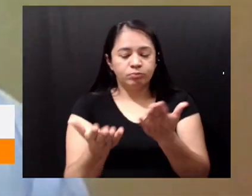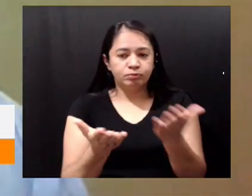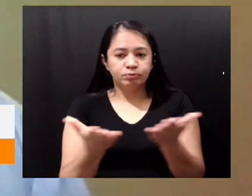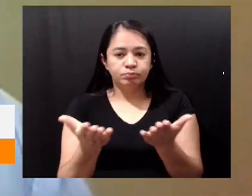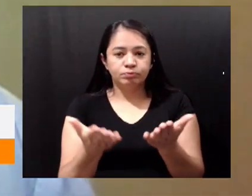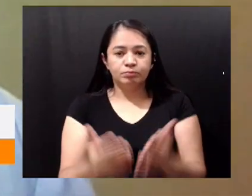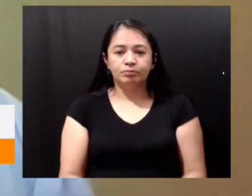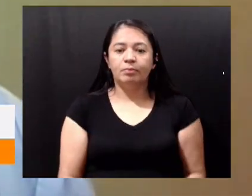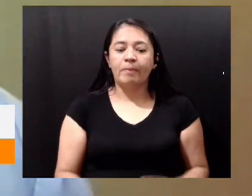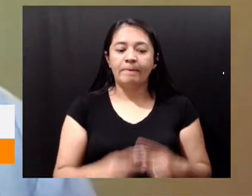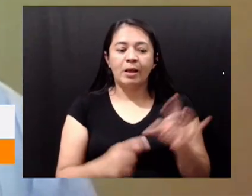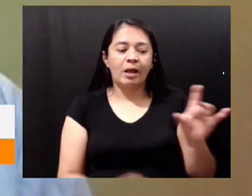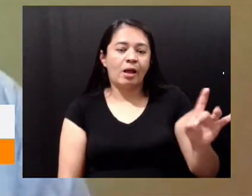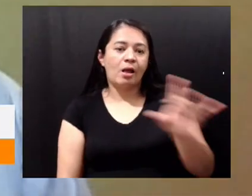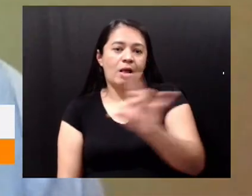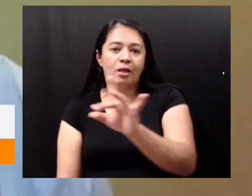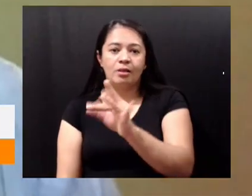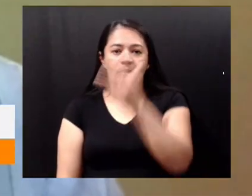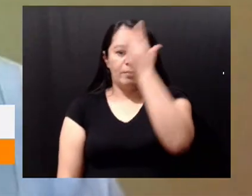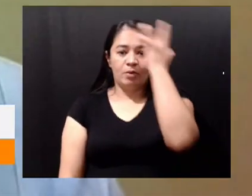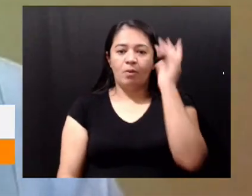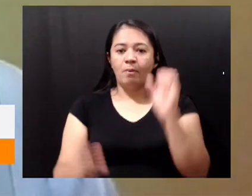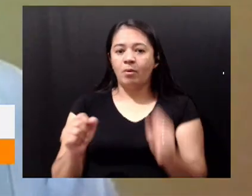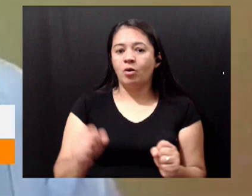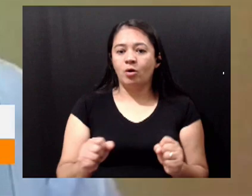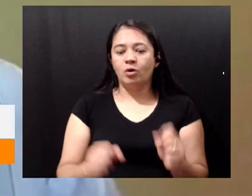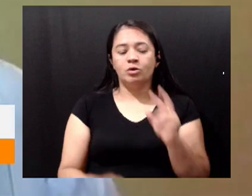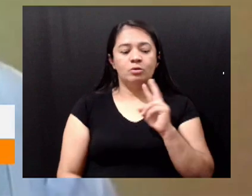indivíduo ele pode responder de forma diferente.